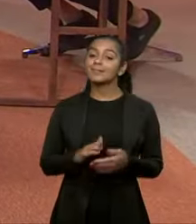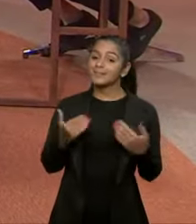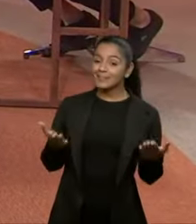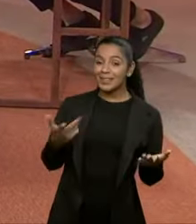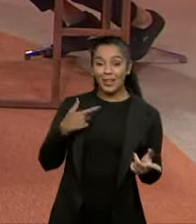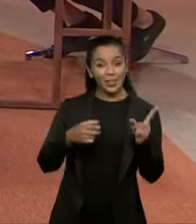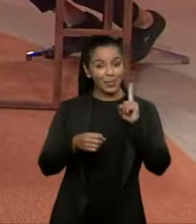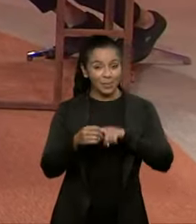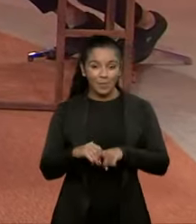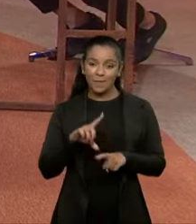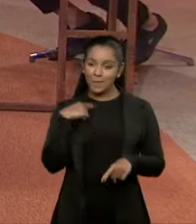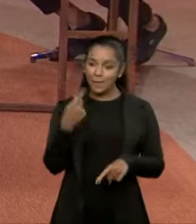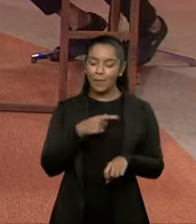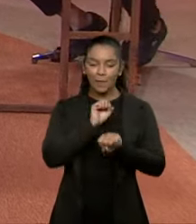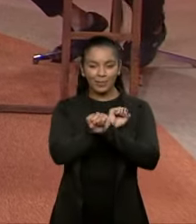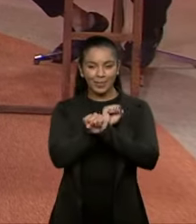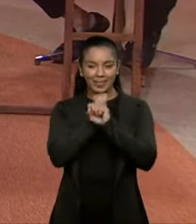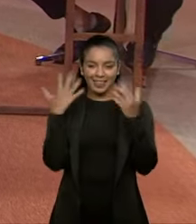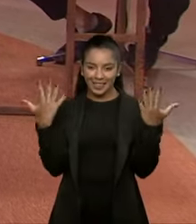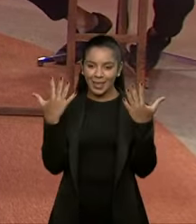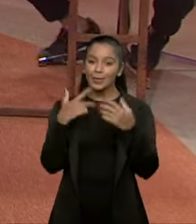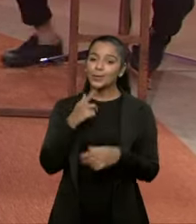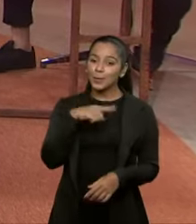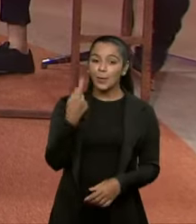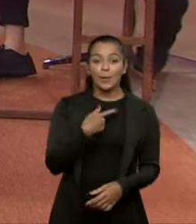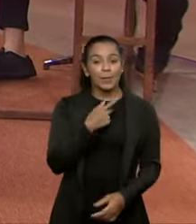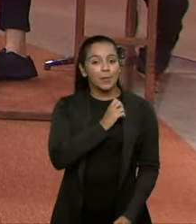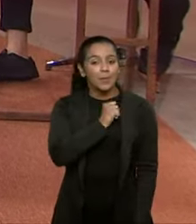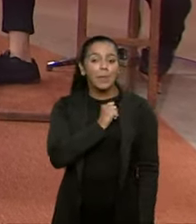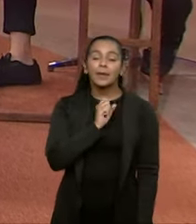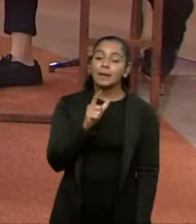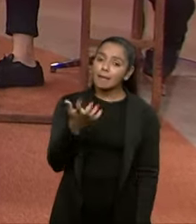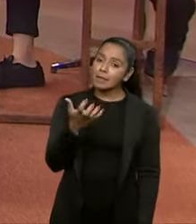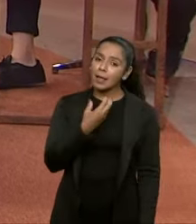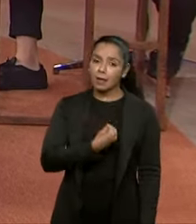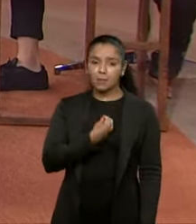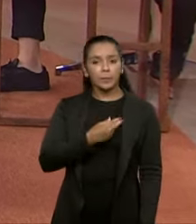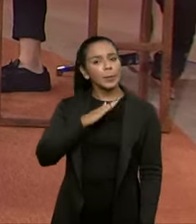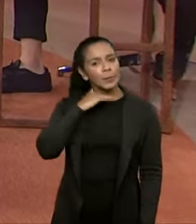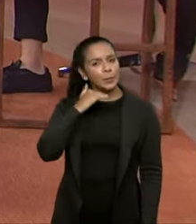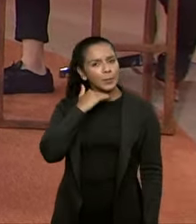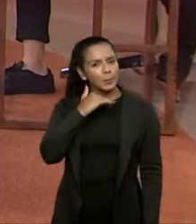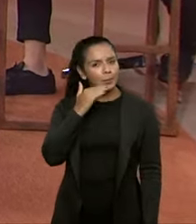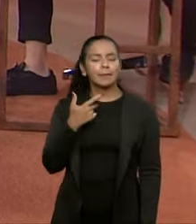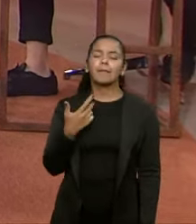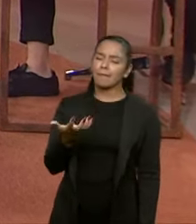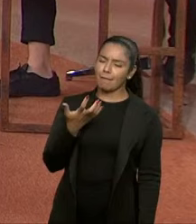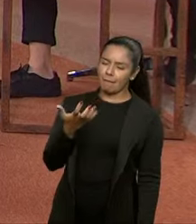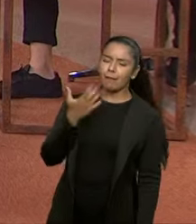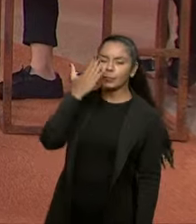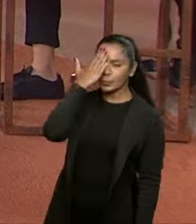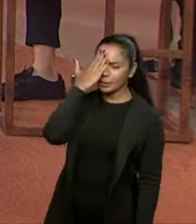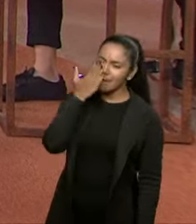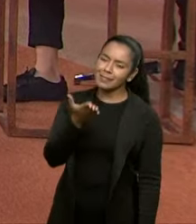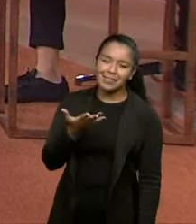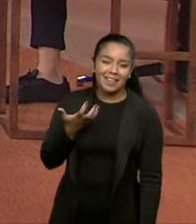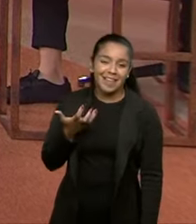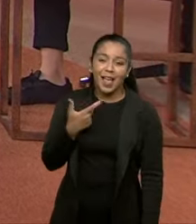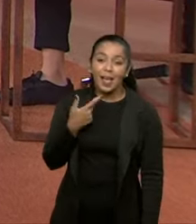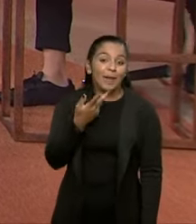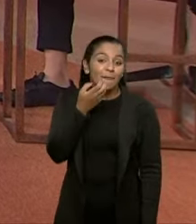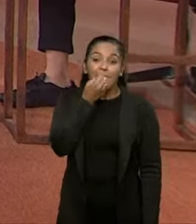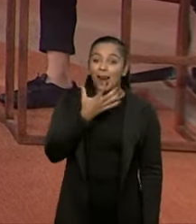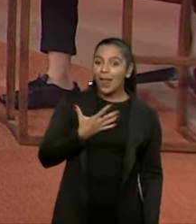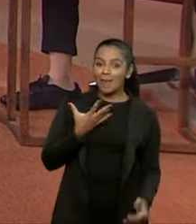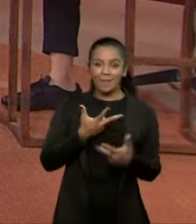a gente está de volta com o nosso Sem Censura, meus amores. Você quer participar do nosso bate-papo? Você quer, né? Eu sei que você quer. Você está louco para me falar alguma coisa.